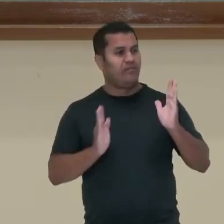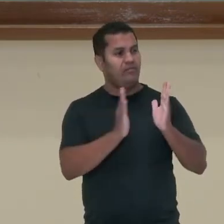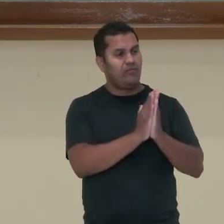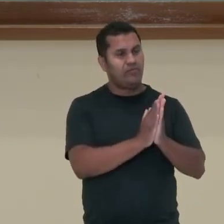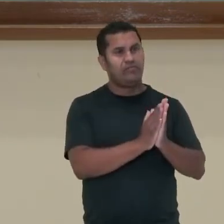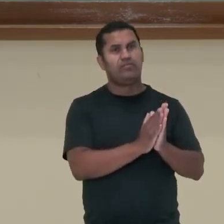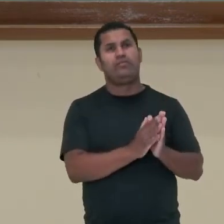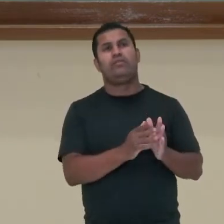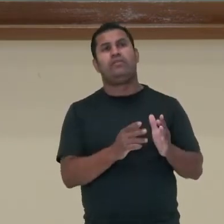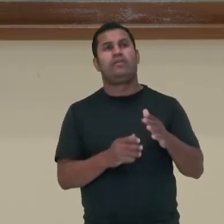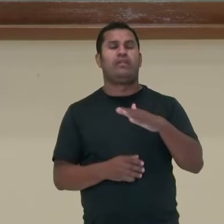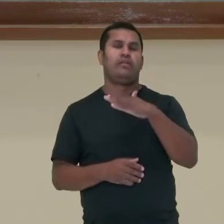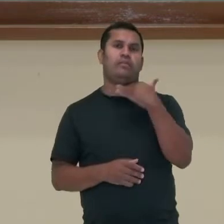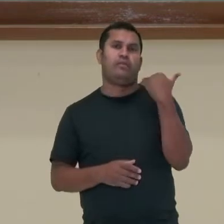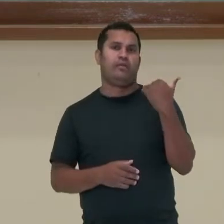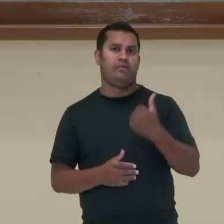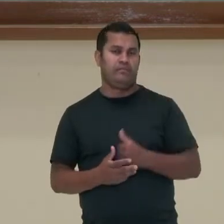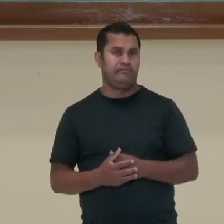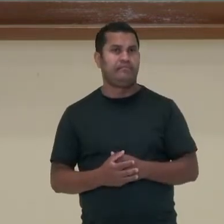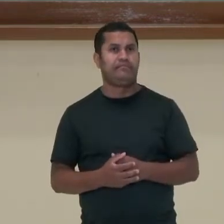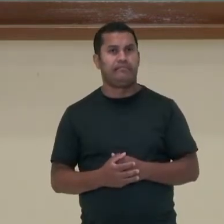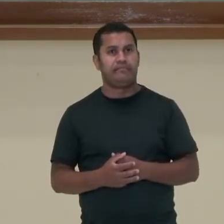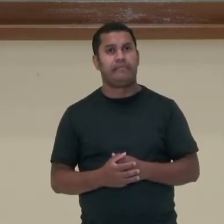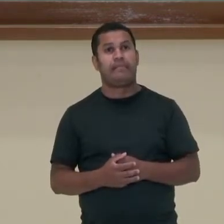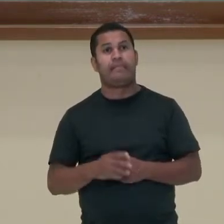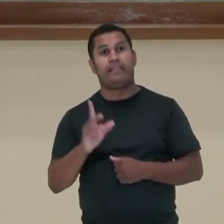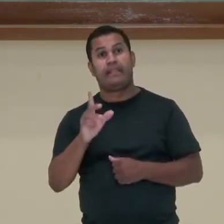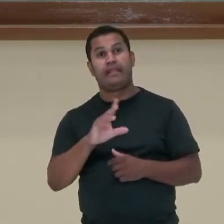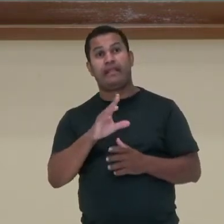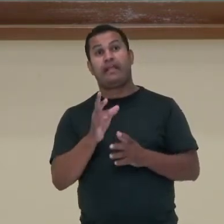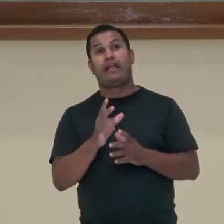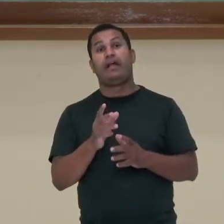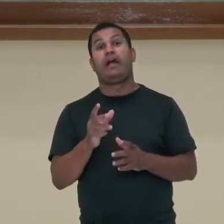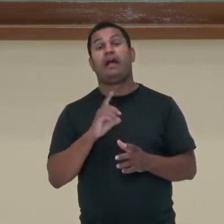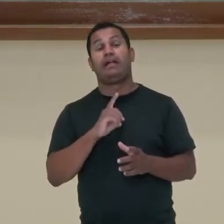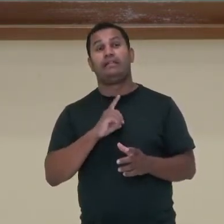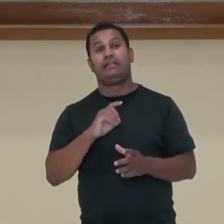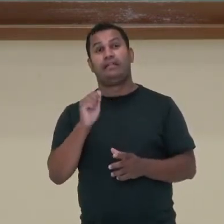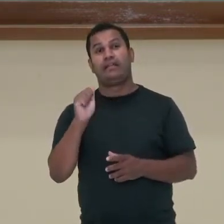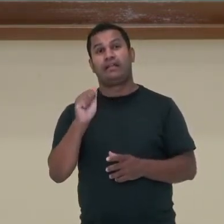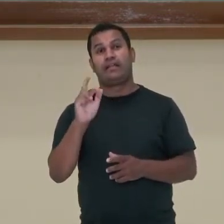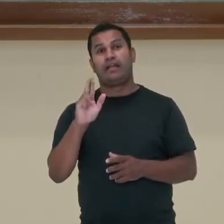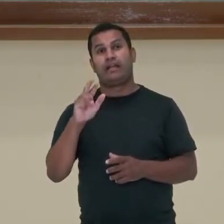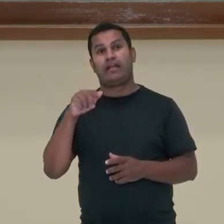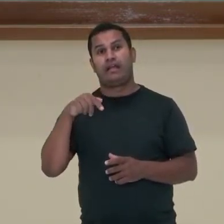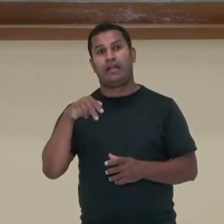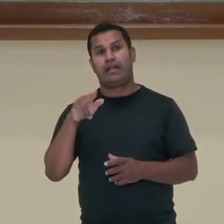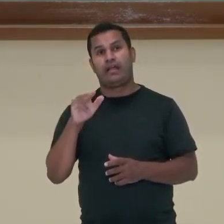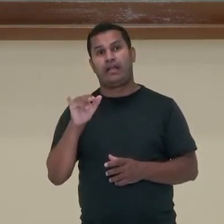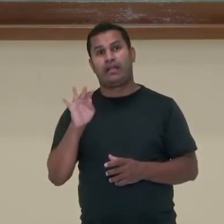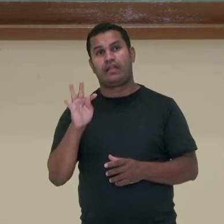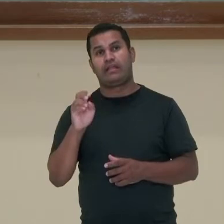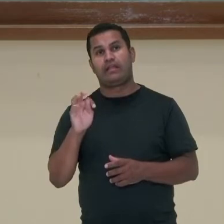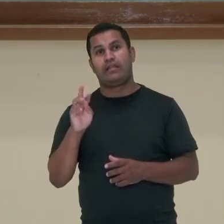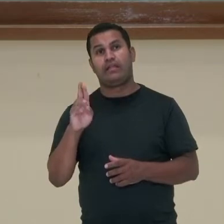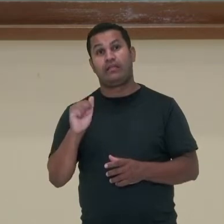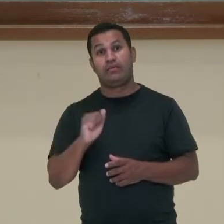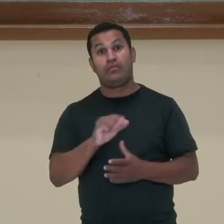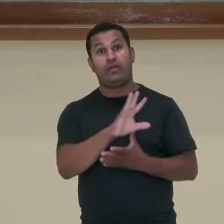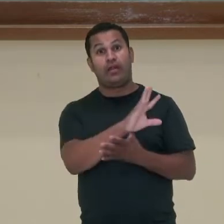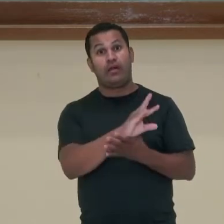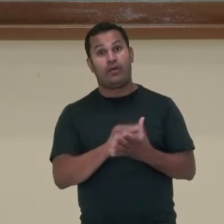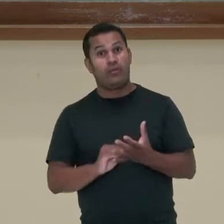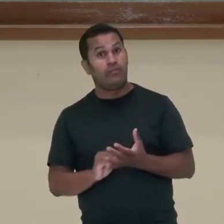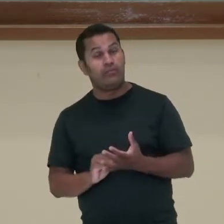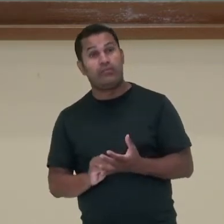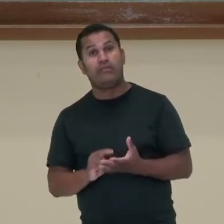decorativa de 1890 a 1920. Então o que ele fez como essa divulgação através dos cartazes foi tão importante que a Arte Nouveau, que